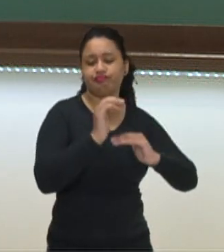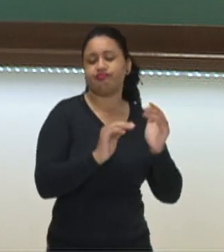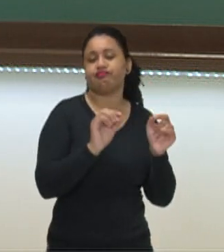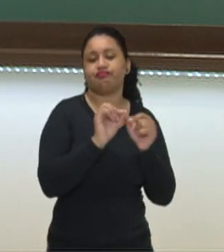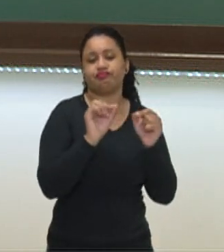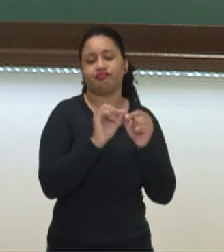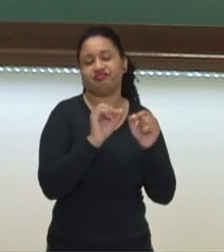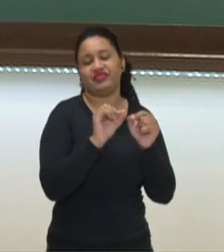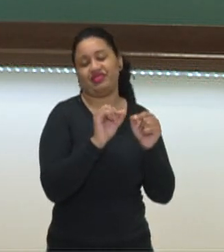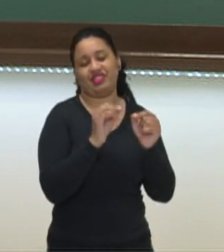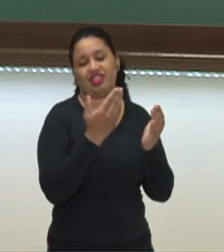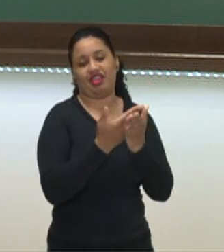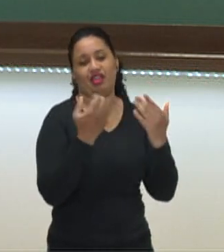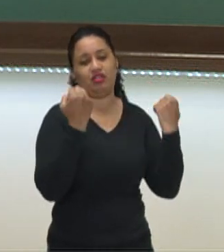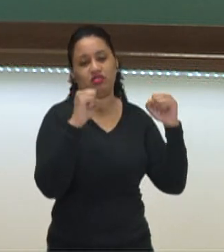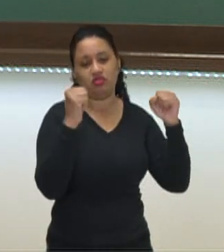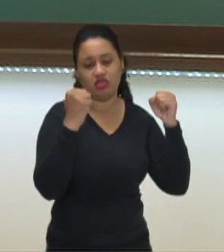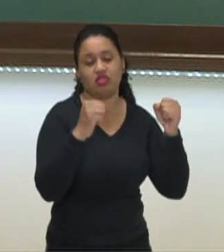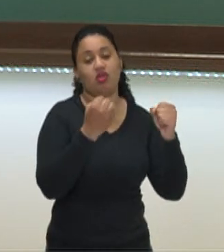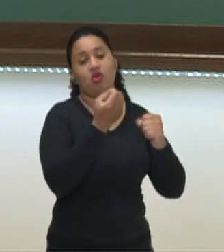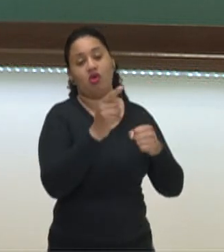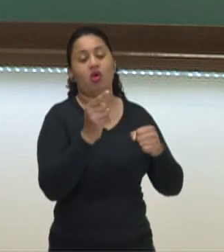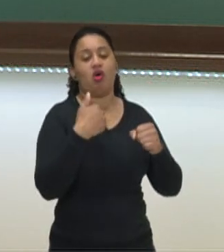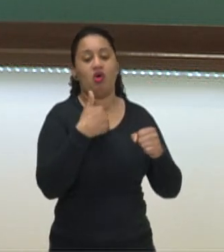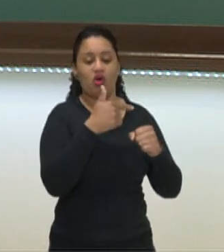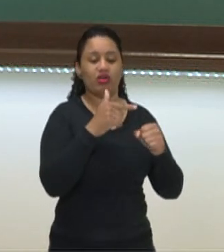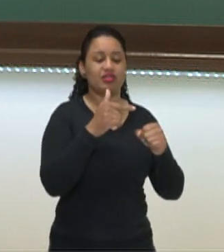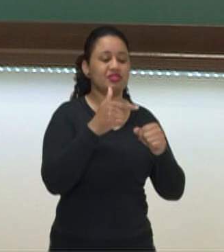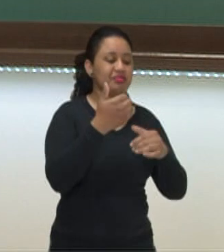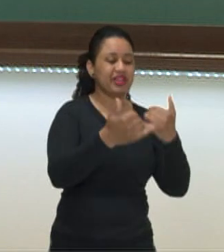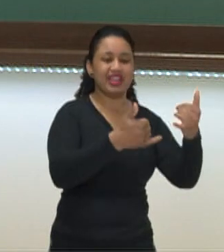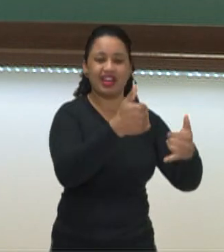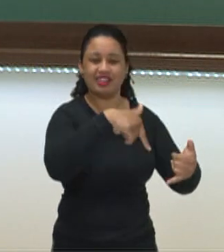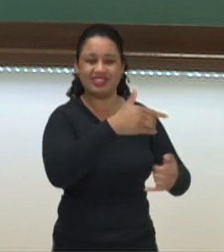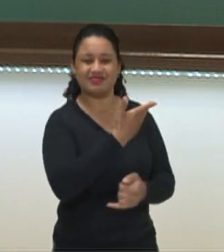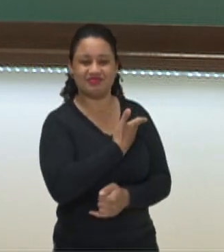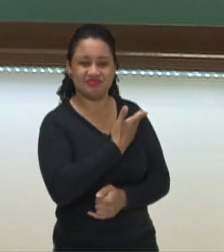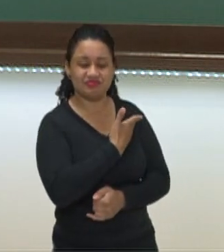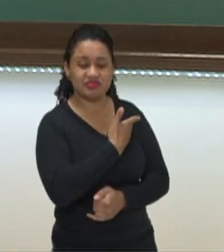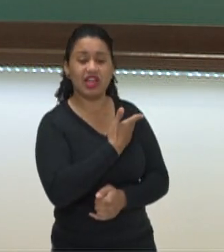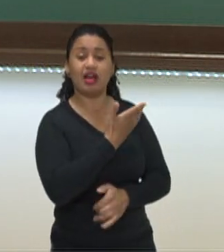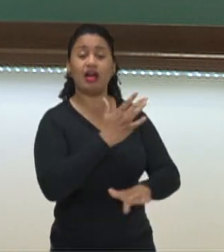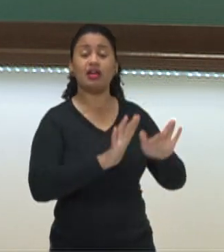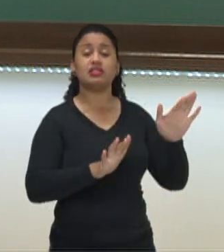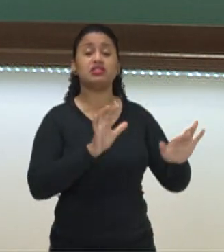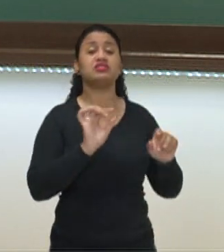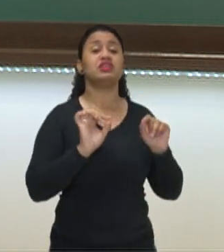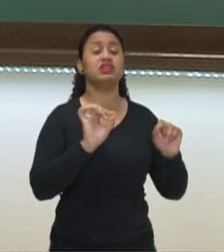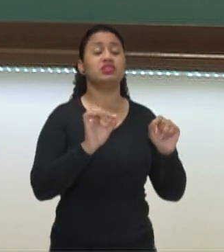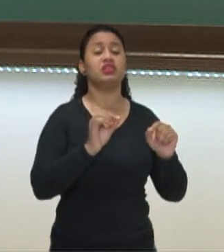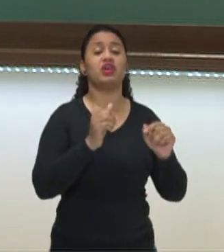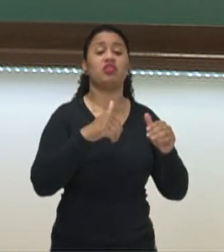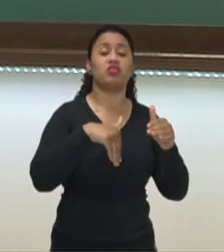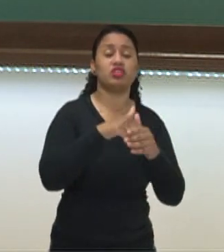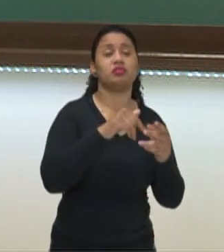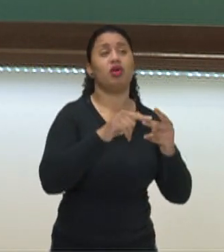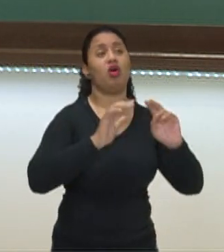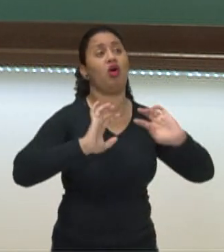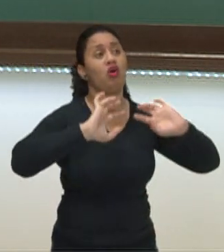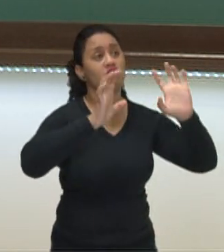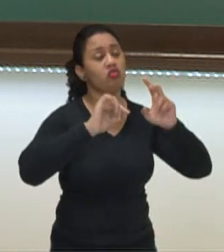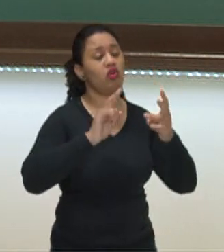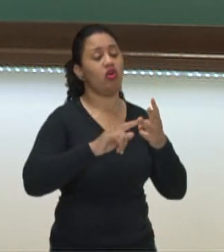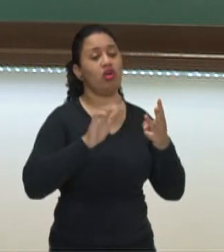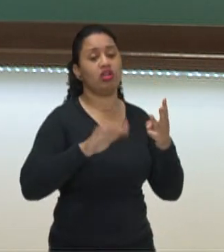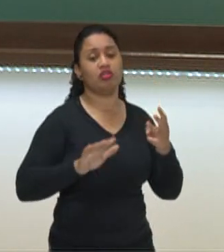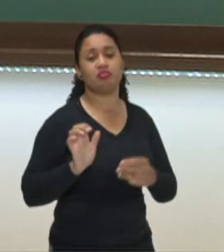realizadas nas aulas de educação física, ou no bairro, no campinho com os amigos, muitas vezes é o futebol, o vôlei, o